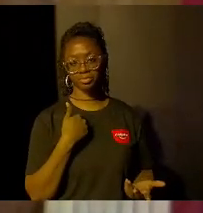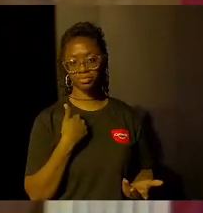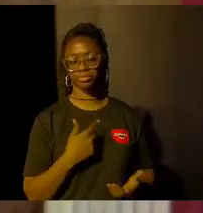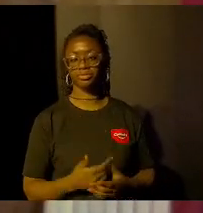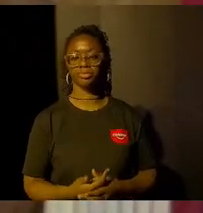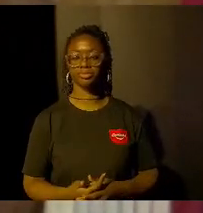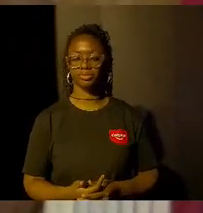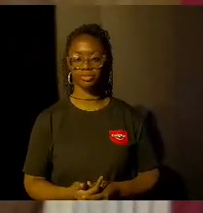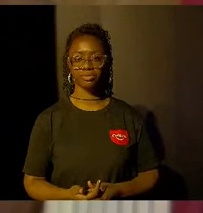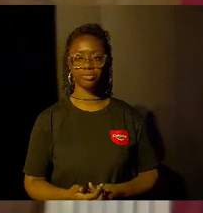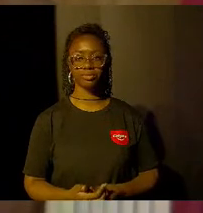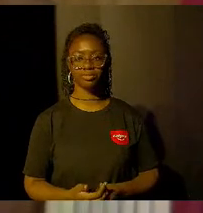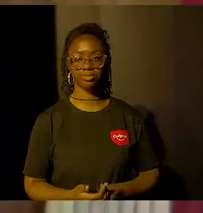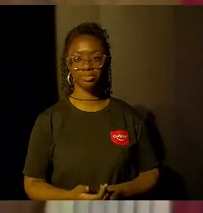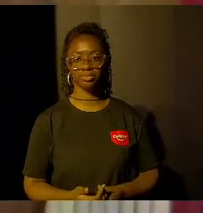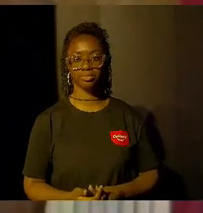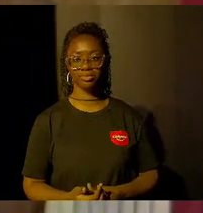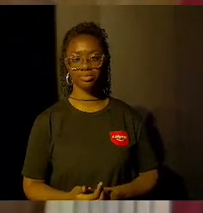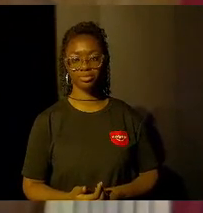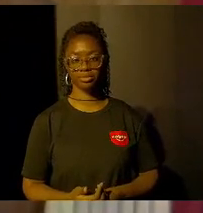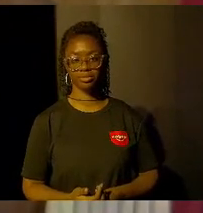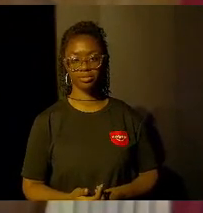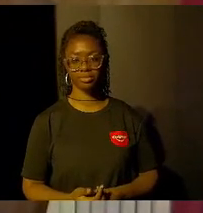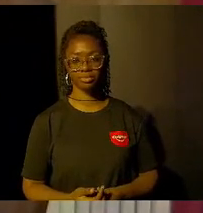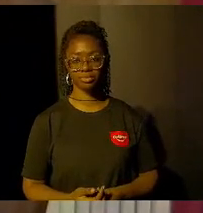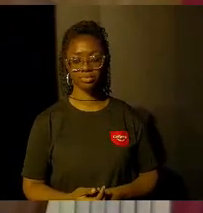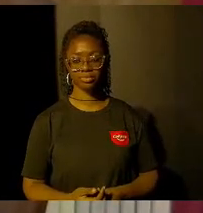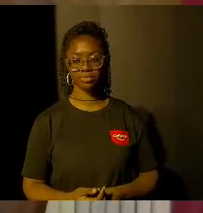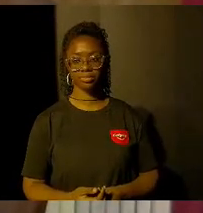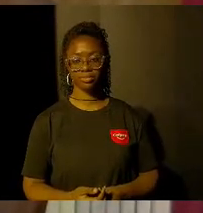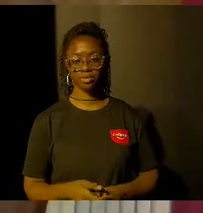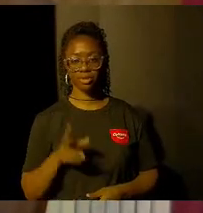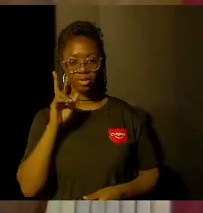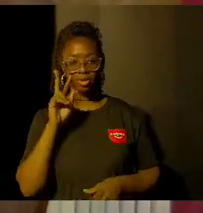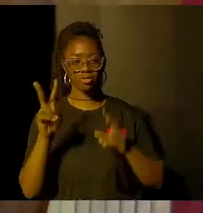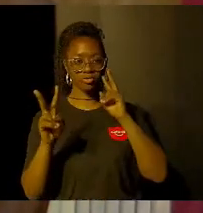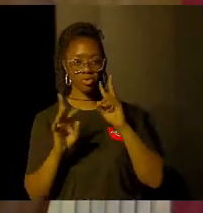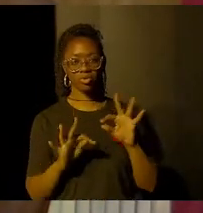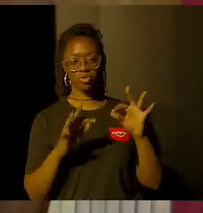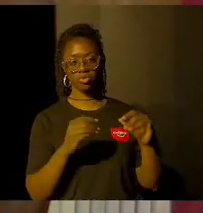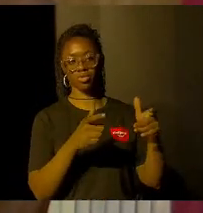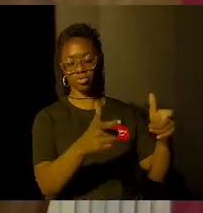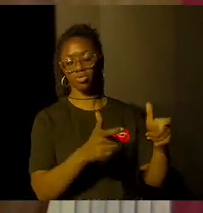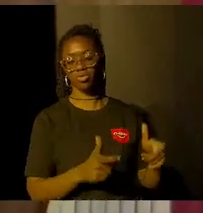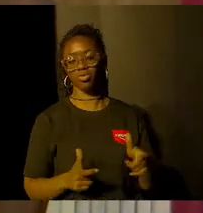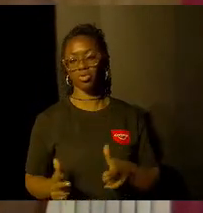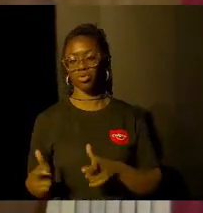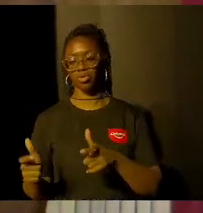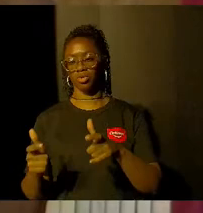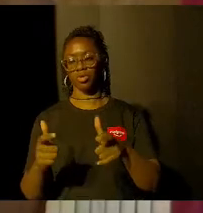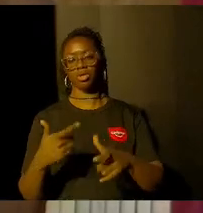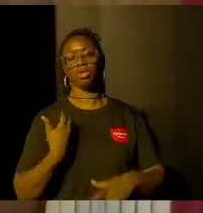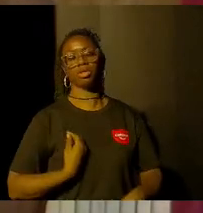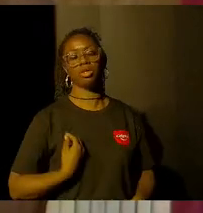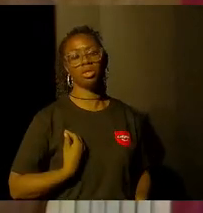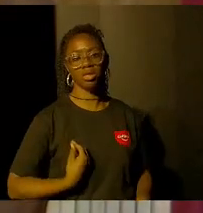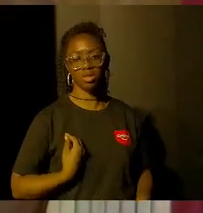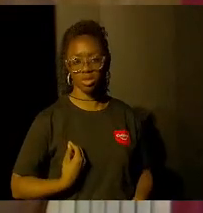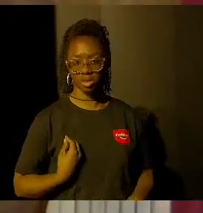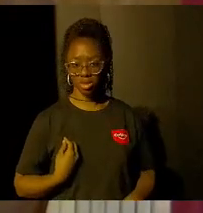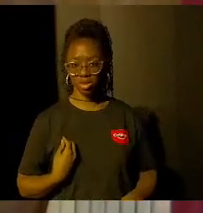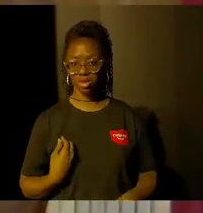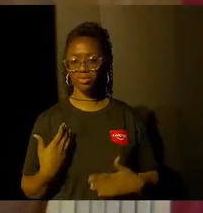enfim manejando em todo lugar da vida então para esse livro em